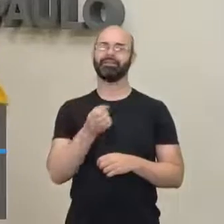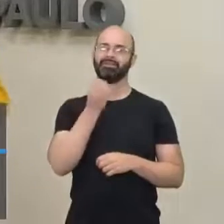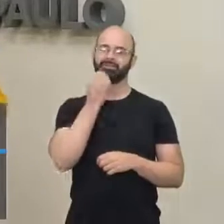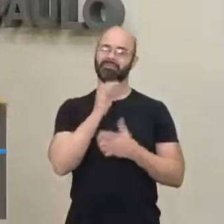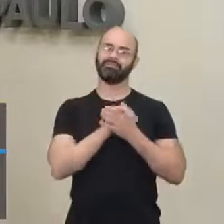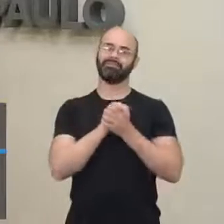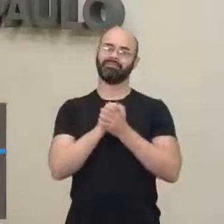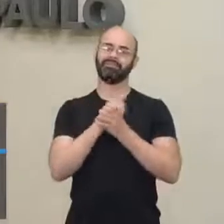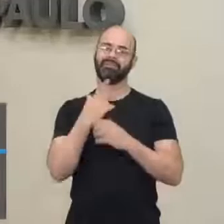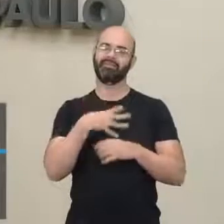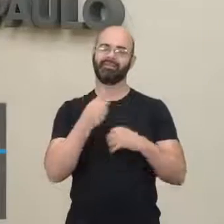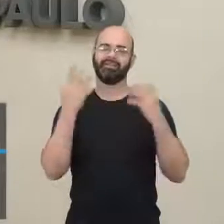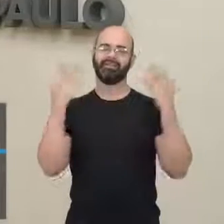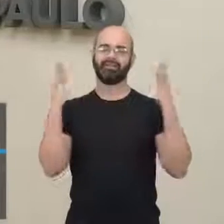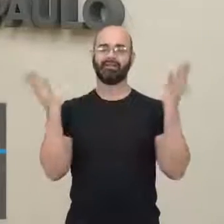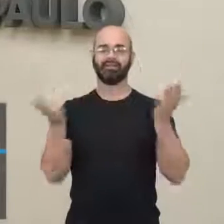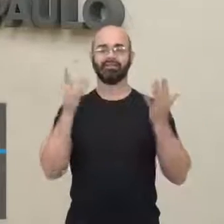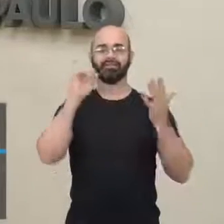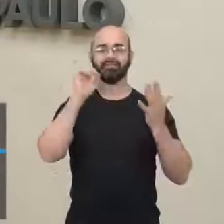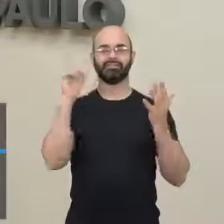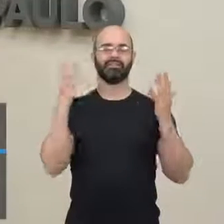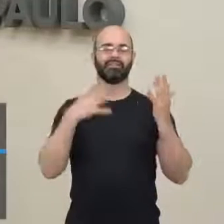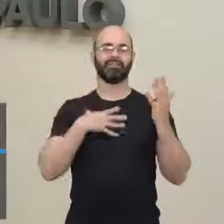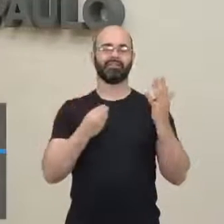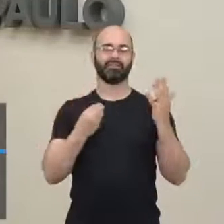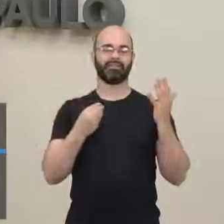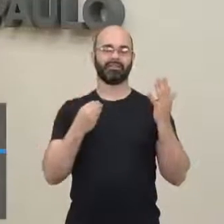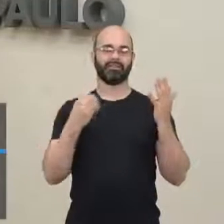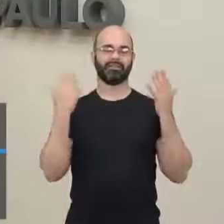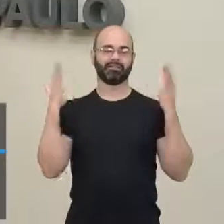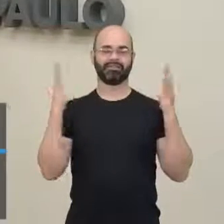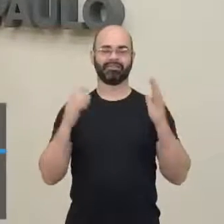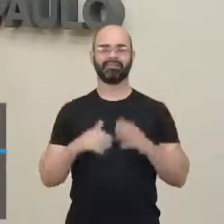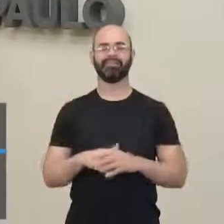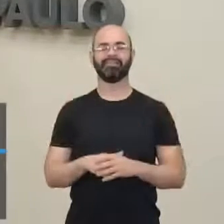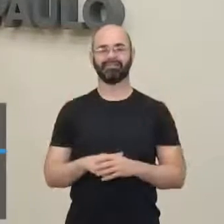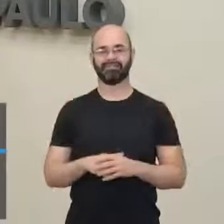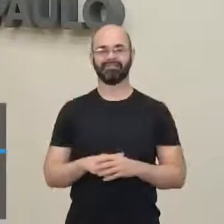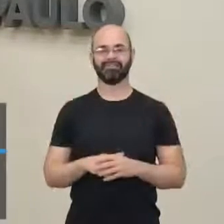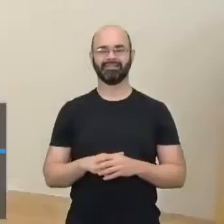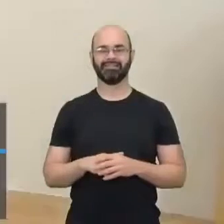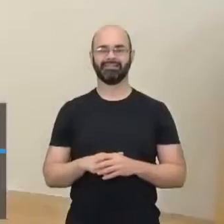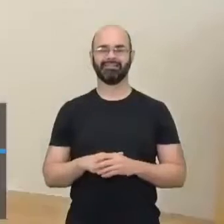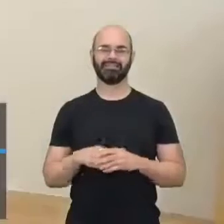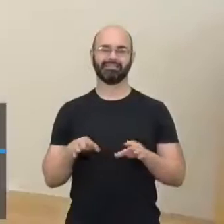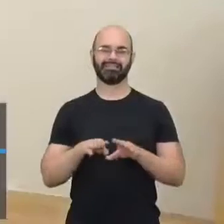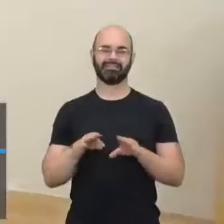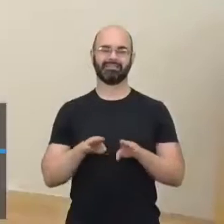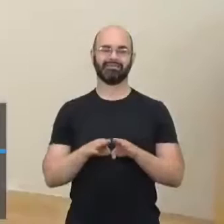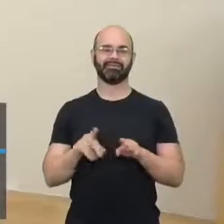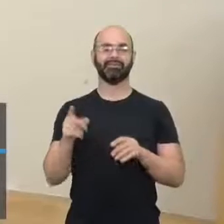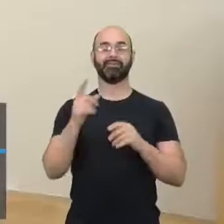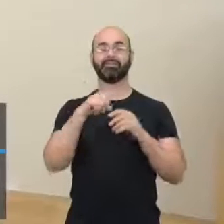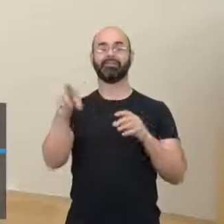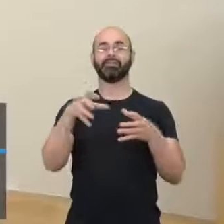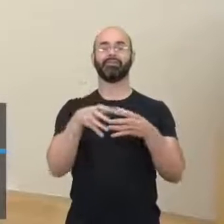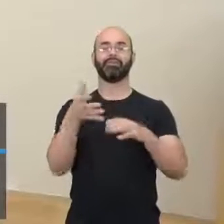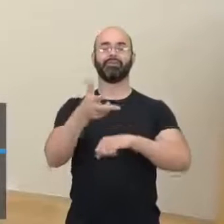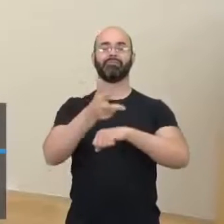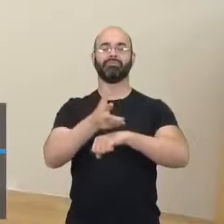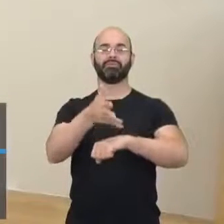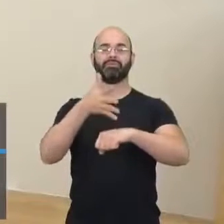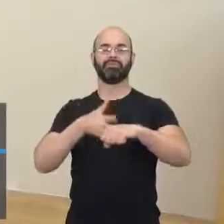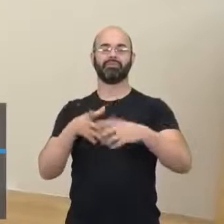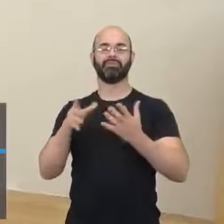filhos, né, que hoje é dia dos filhos. Parabéns para a Karen também, que também é filha, né? Então, parabéns para o pessoal do estúdio também,